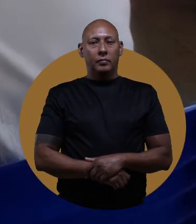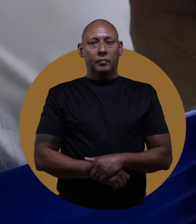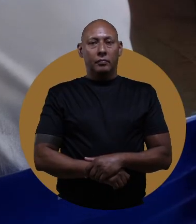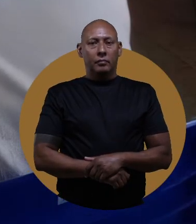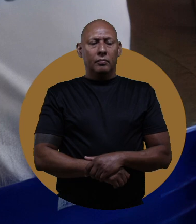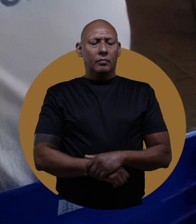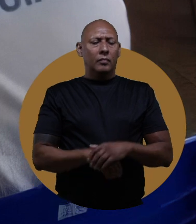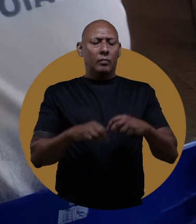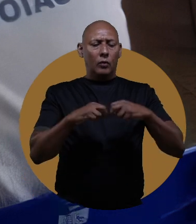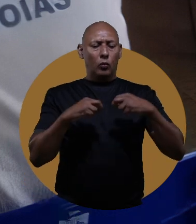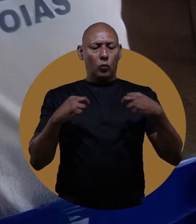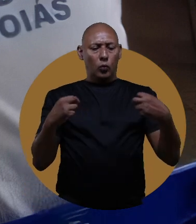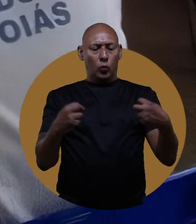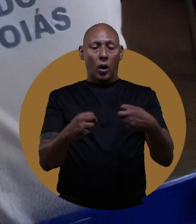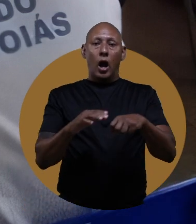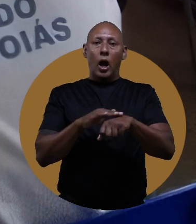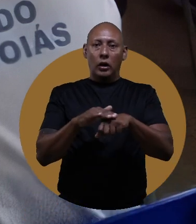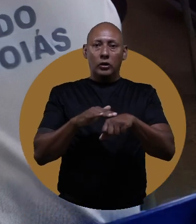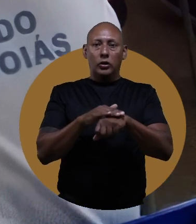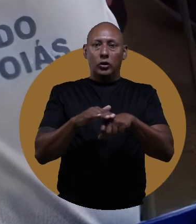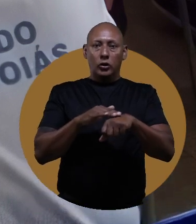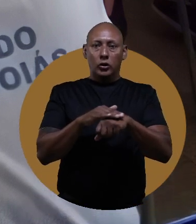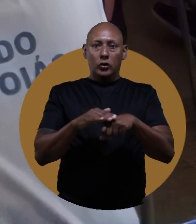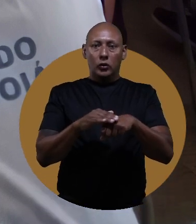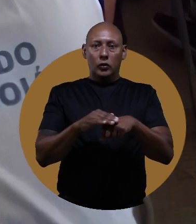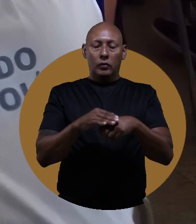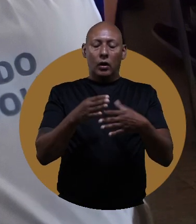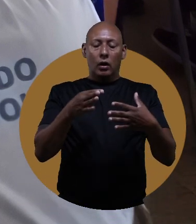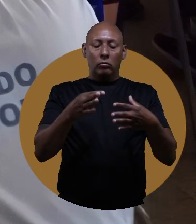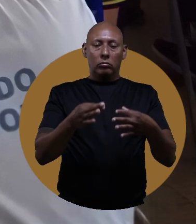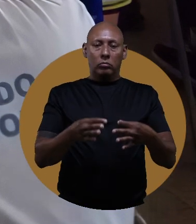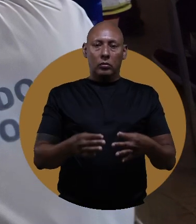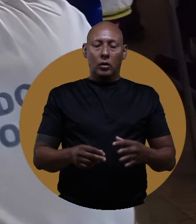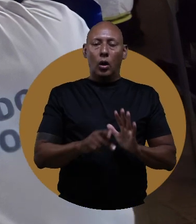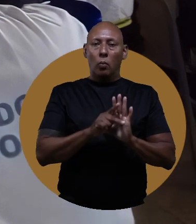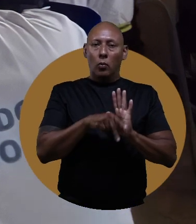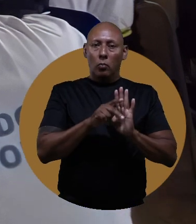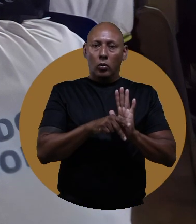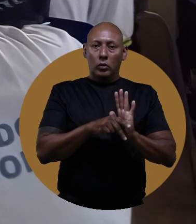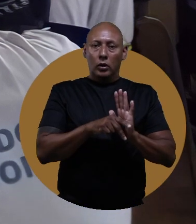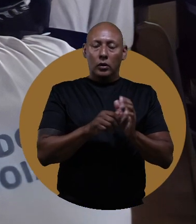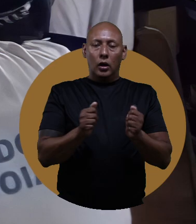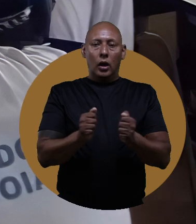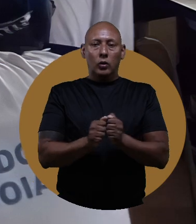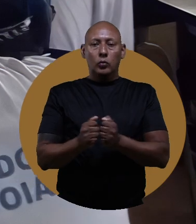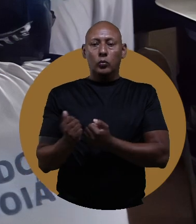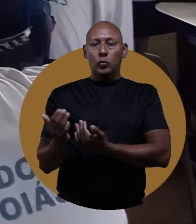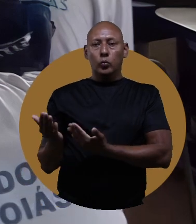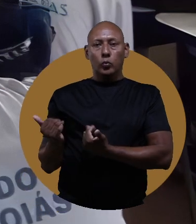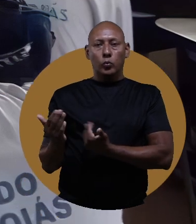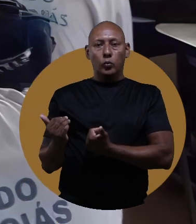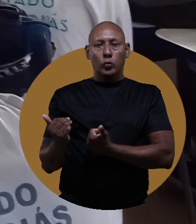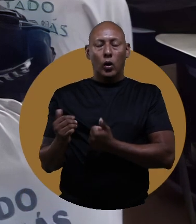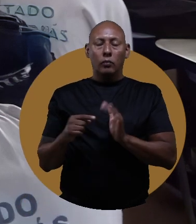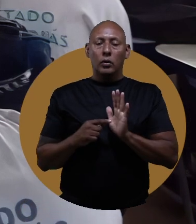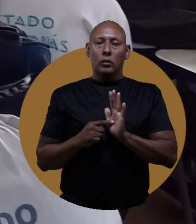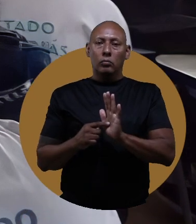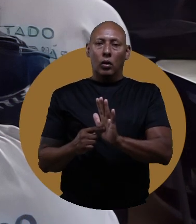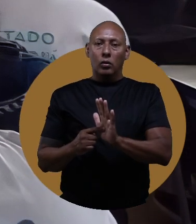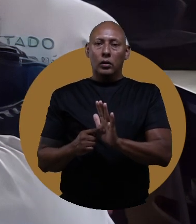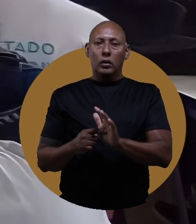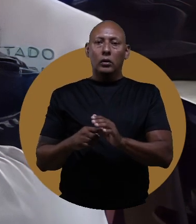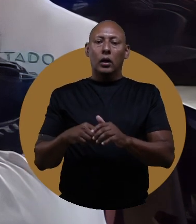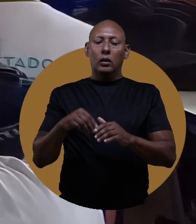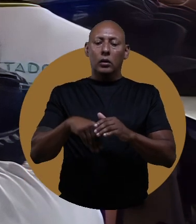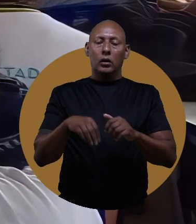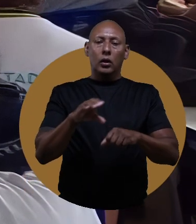As rodas de conversa foi a metodologia usada pelo projeto para, junto com os jovens, debaterem sobre o que diz